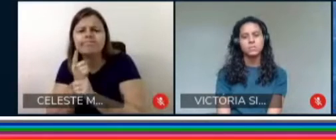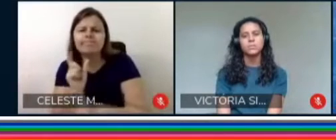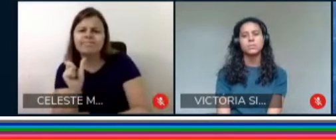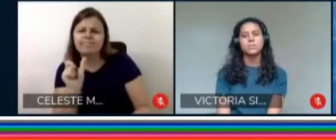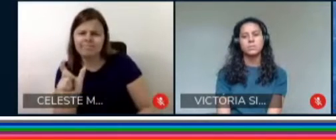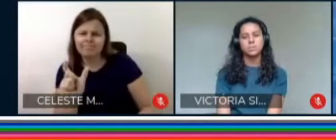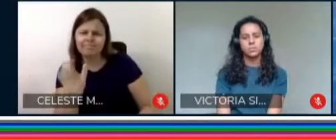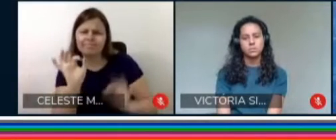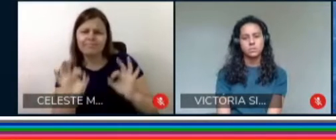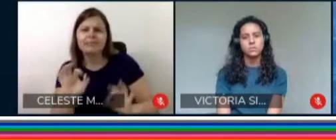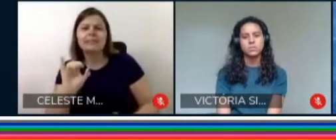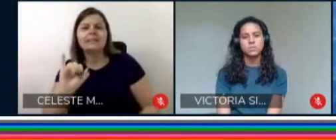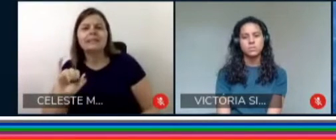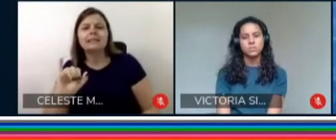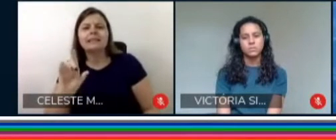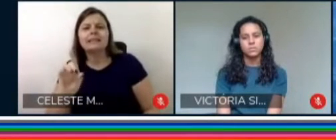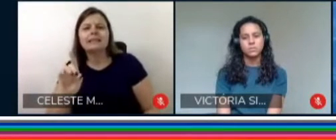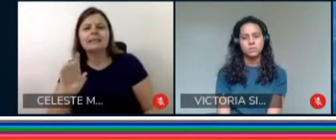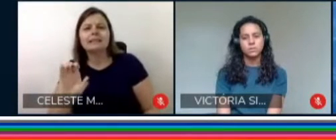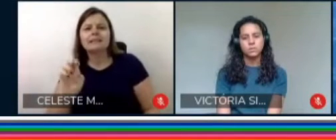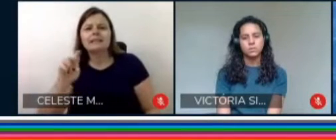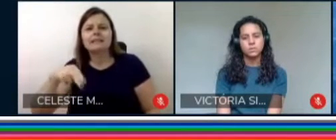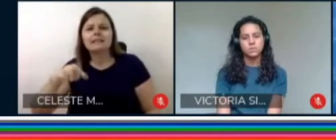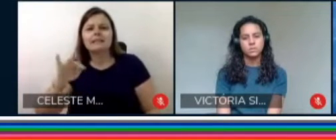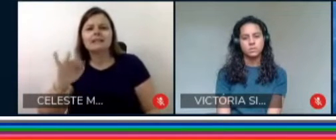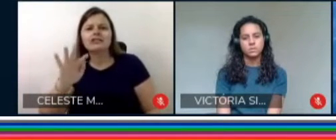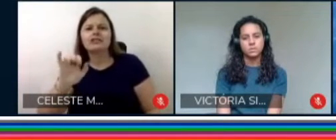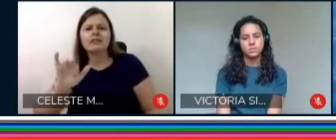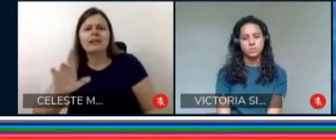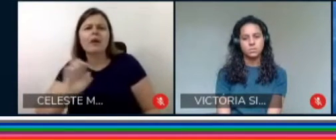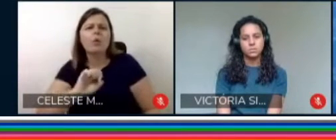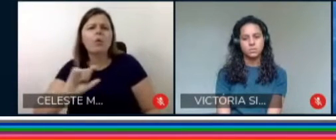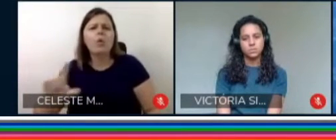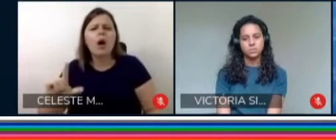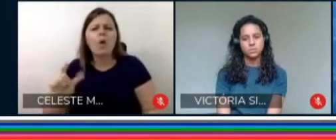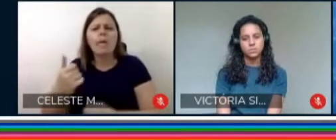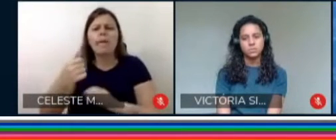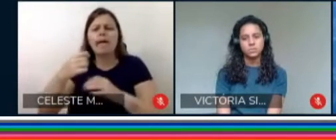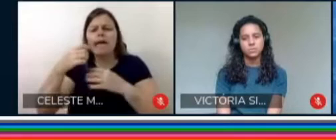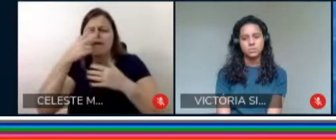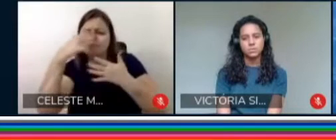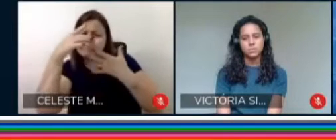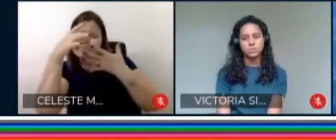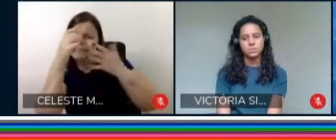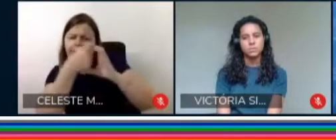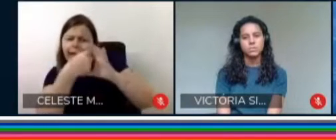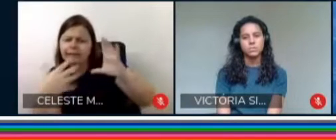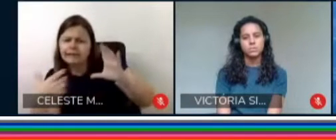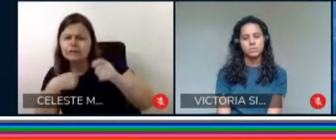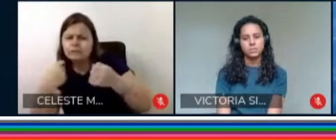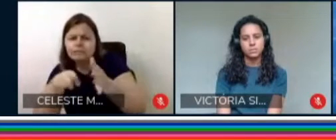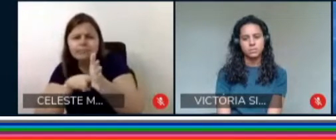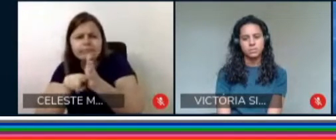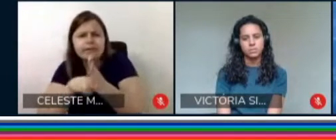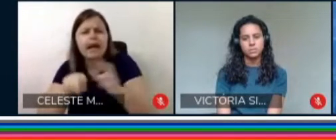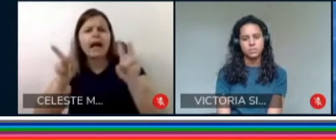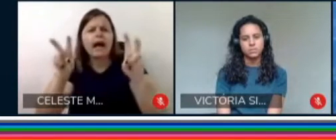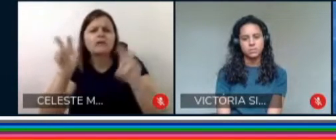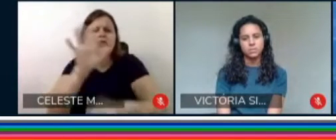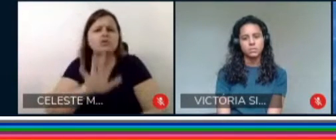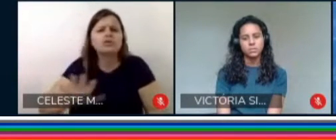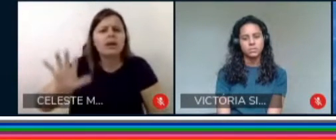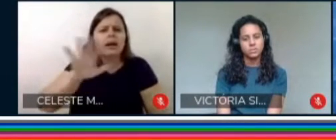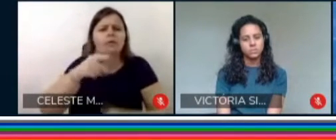seria identificar o aspecto a ser pesquisado, o assunto geral do trabalho, identificar se é sobre um tema